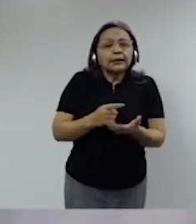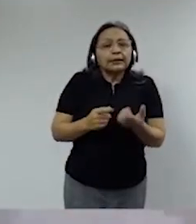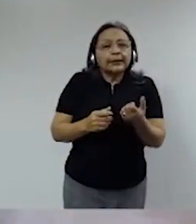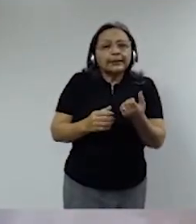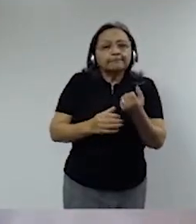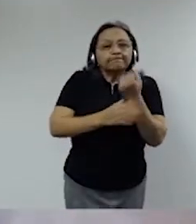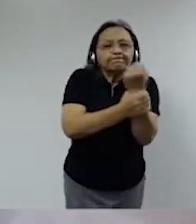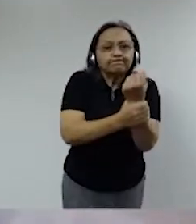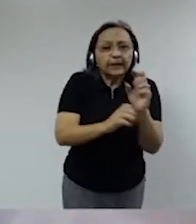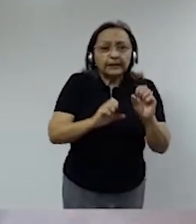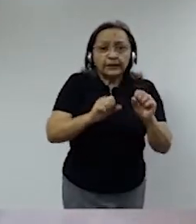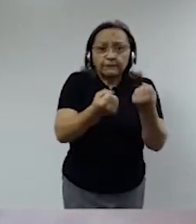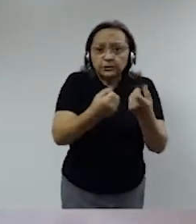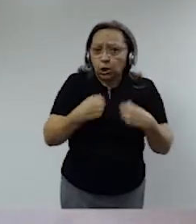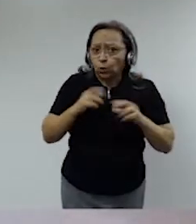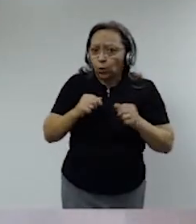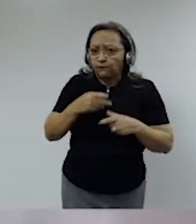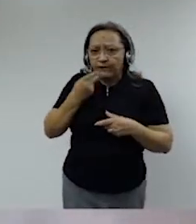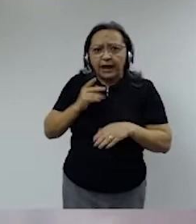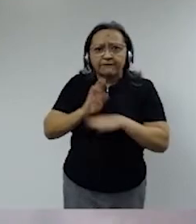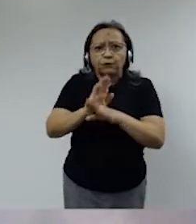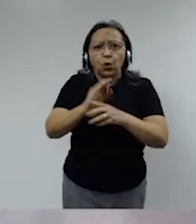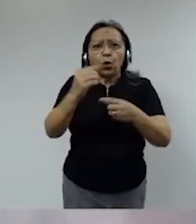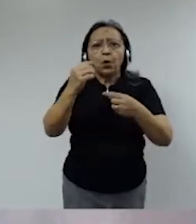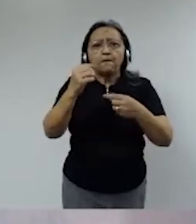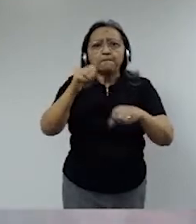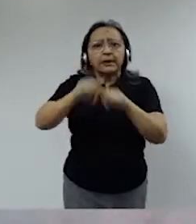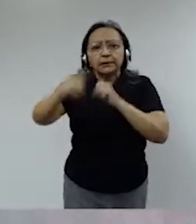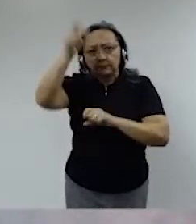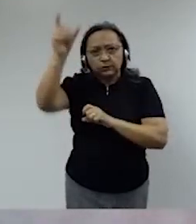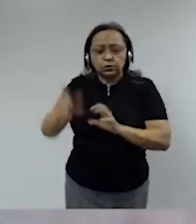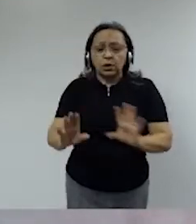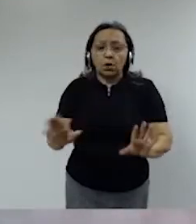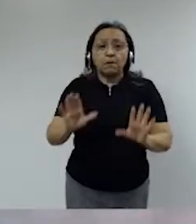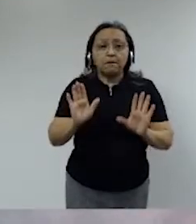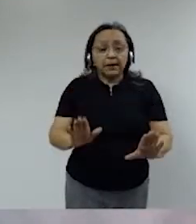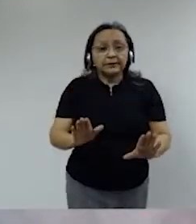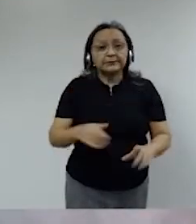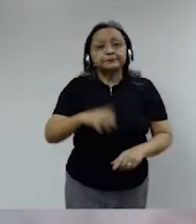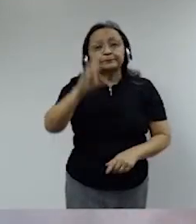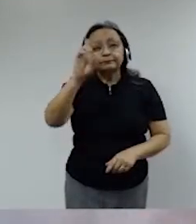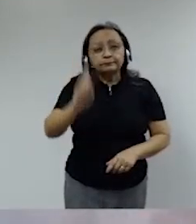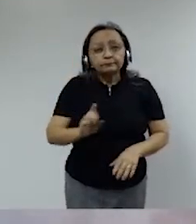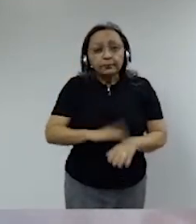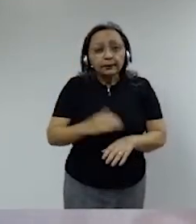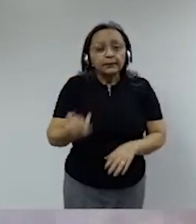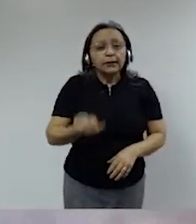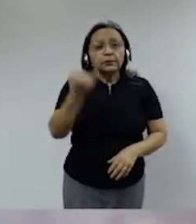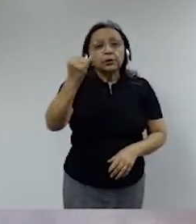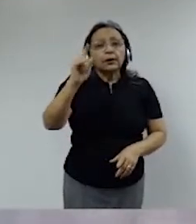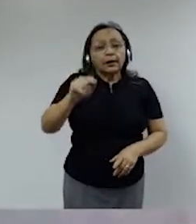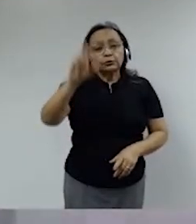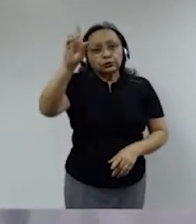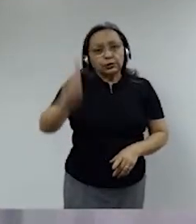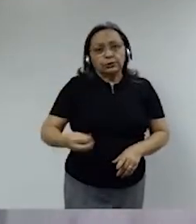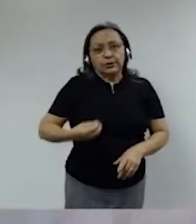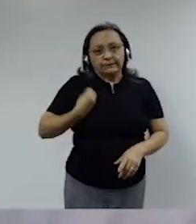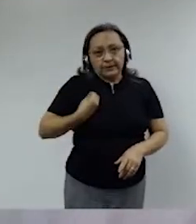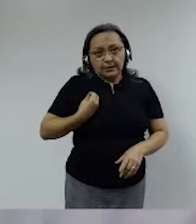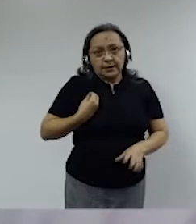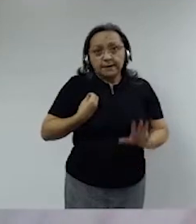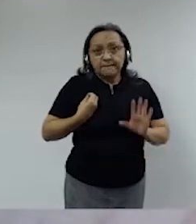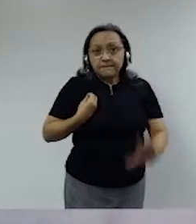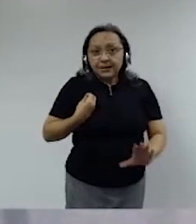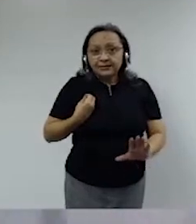estou falando que seja normal matar os outros, evidentemente que não é, mas, embora seja um direito talvez dos mais importantes, não é? Ele pode ceder.